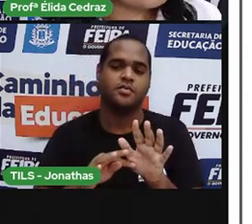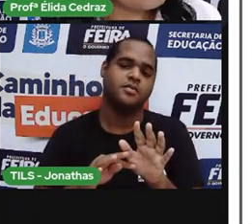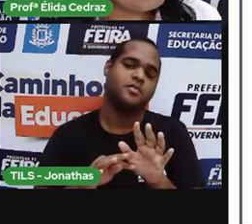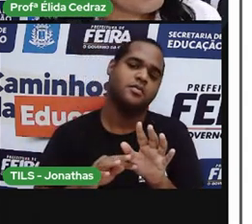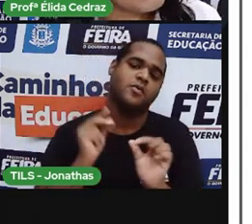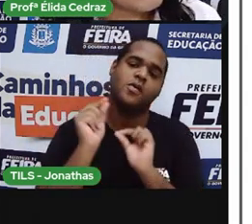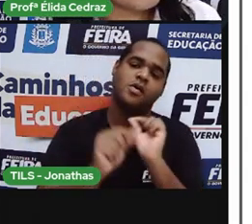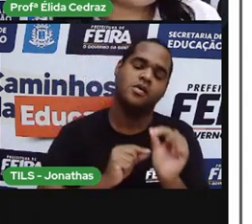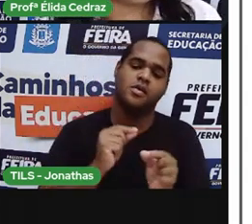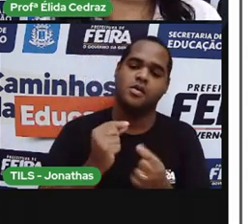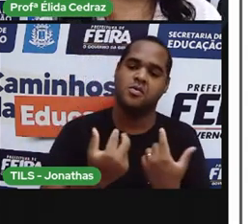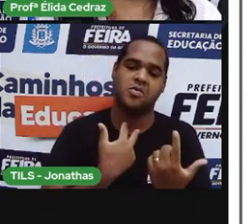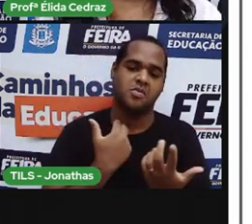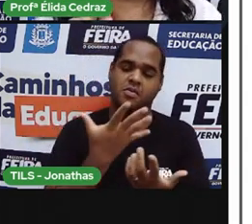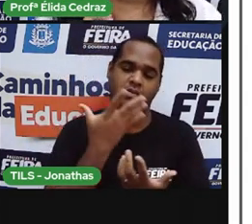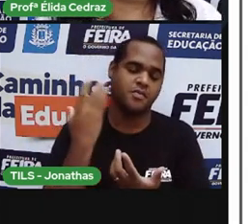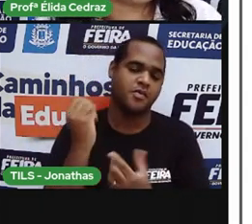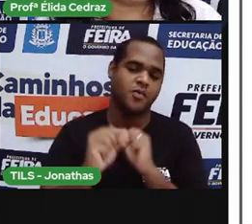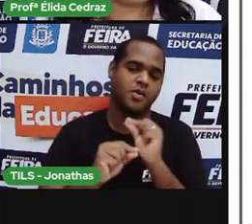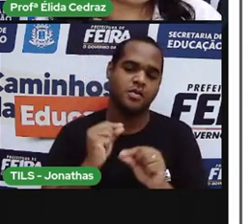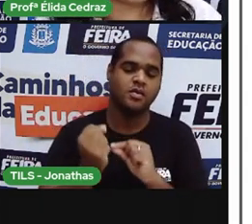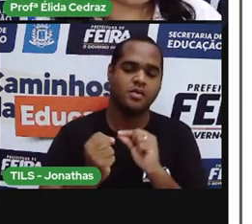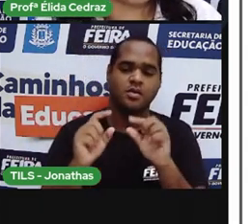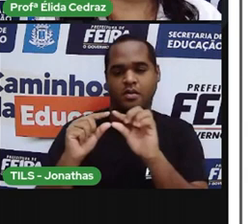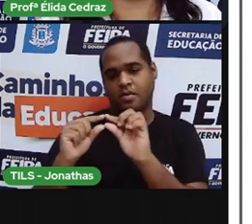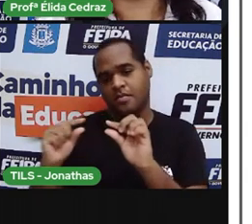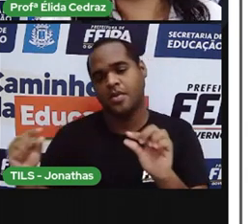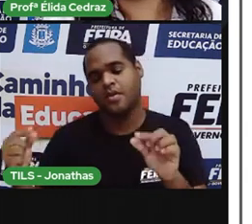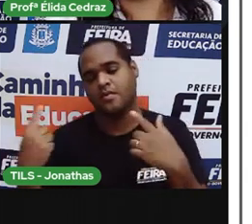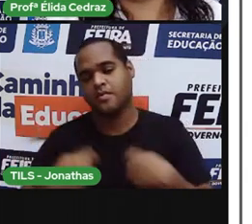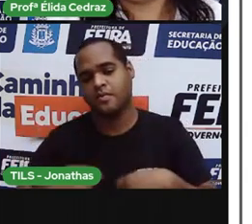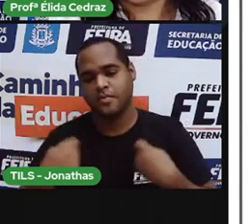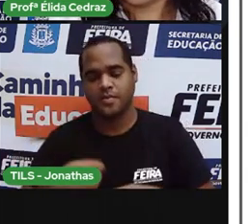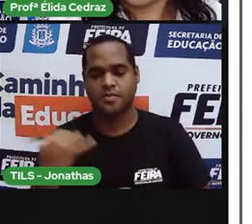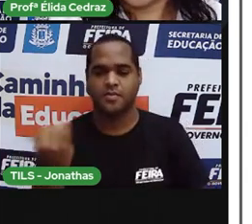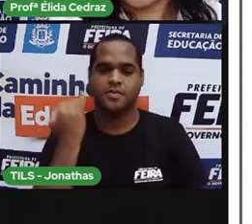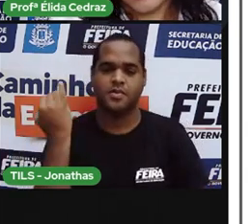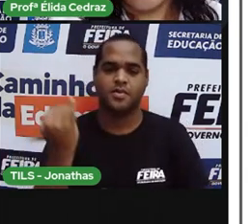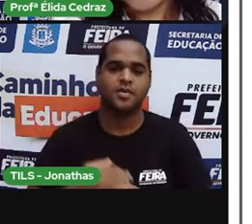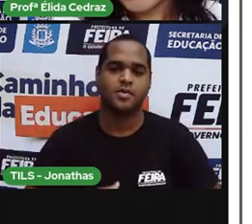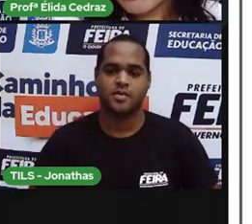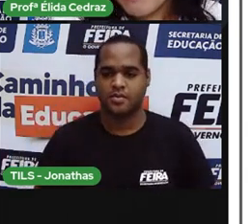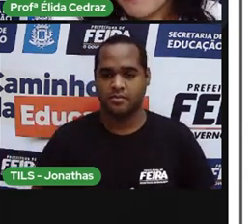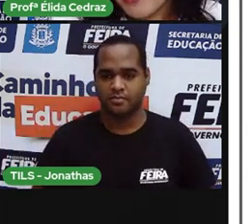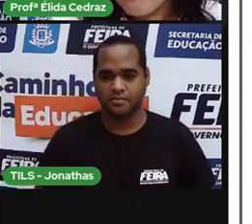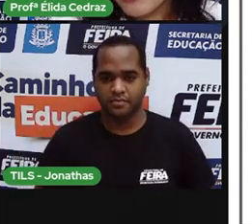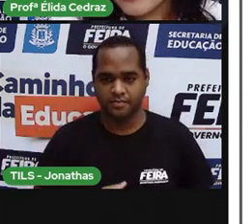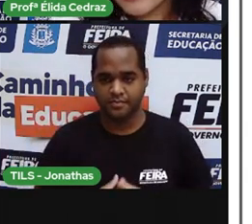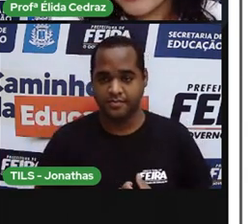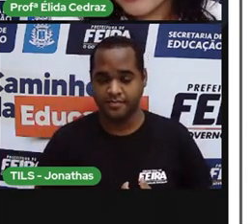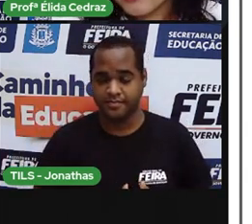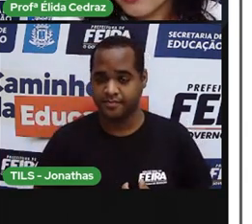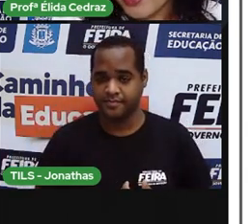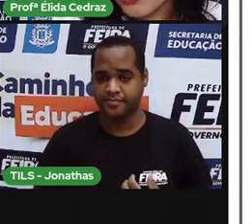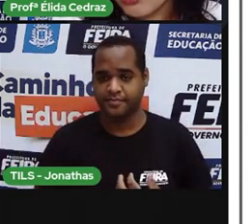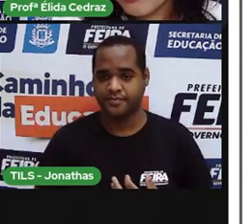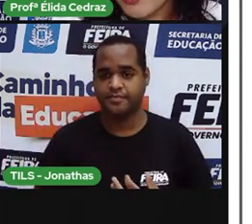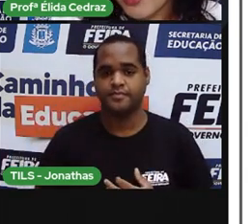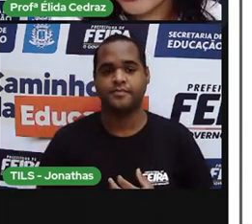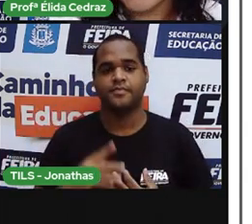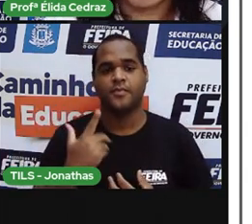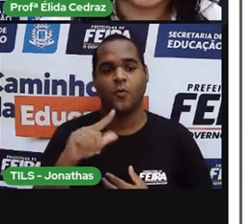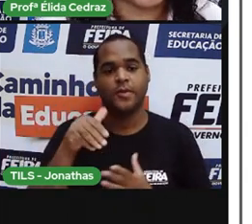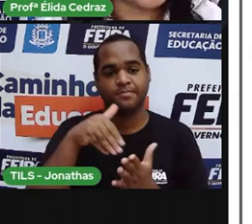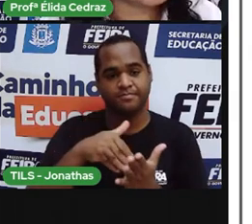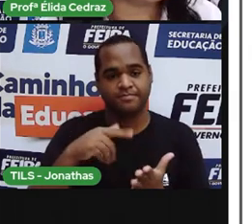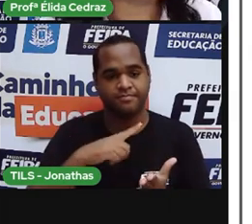você não pode esquecer é de deixar um espaço da última palavra escrita na